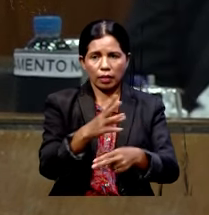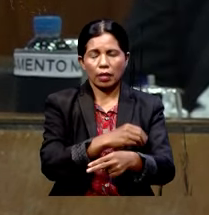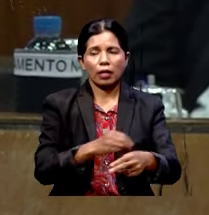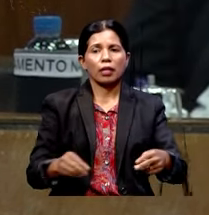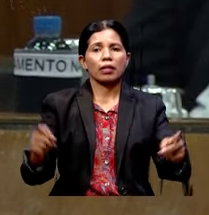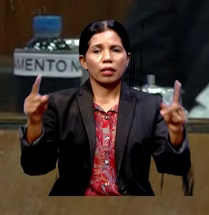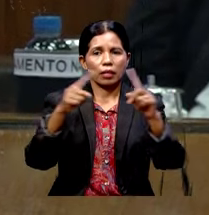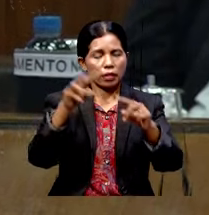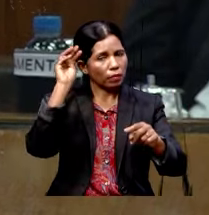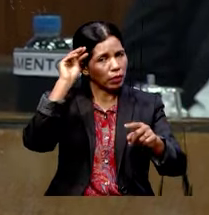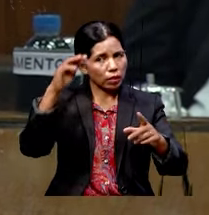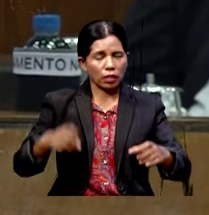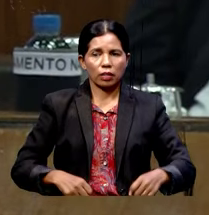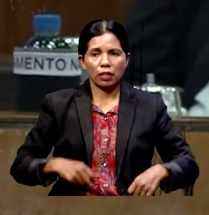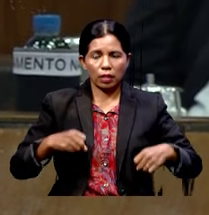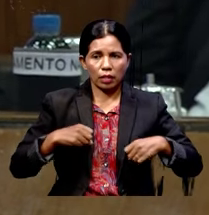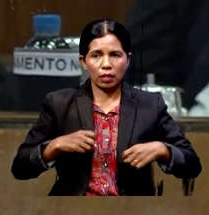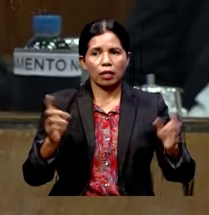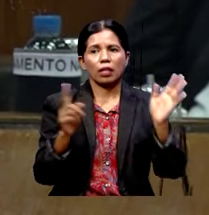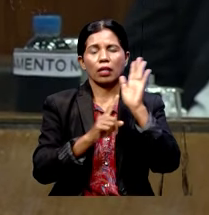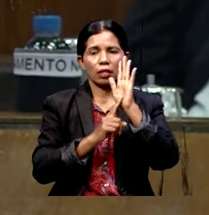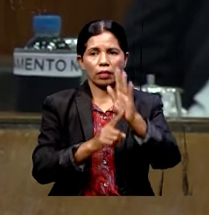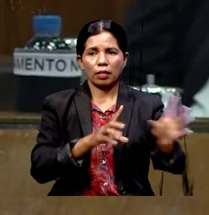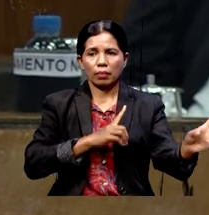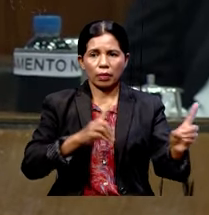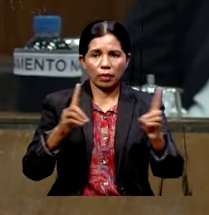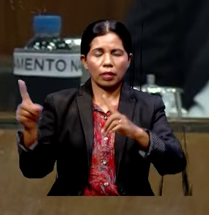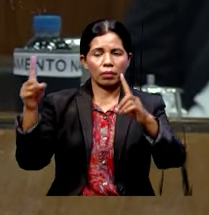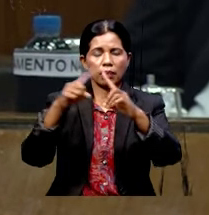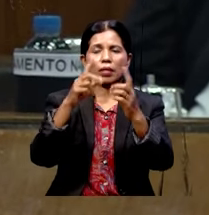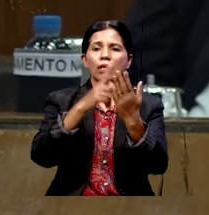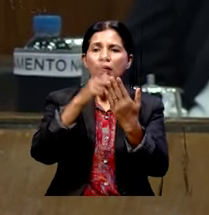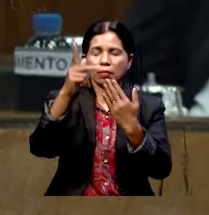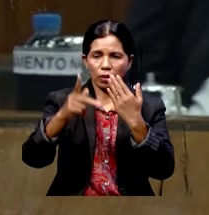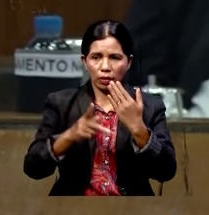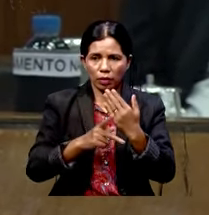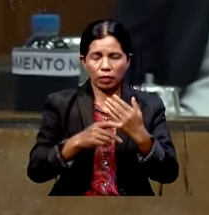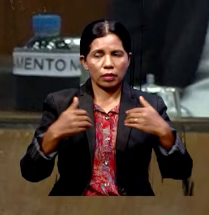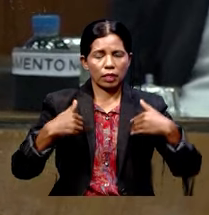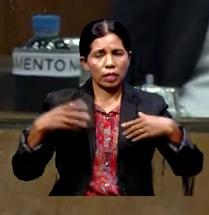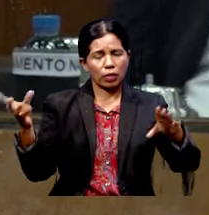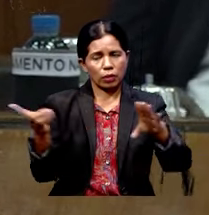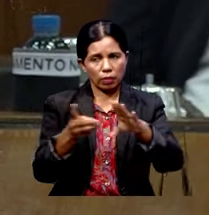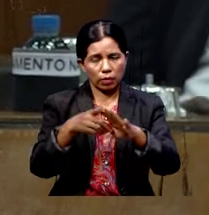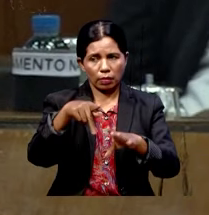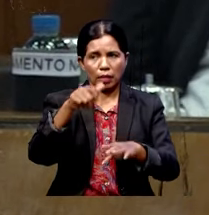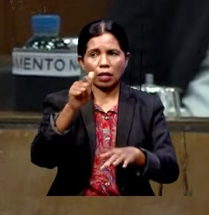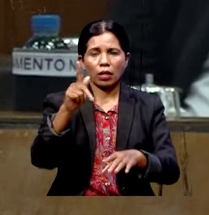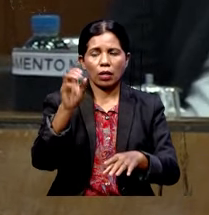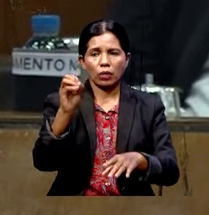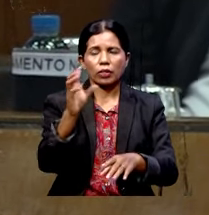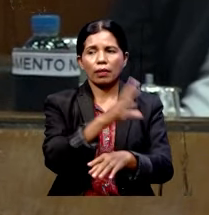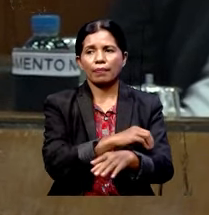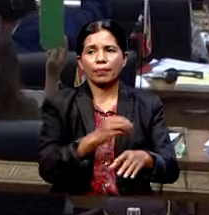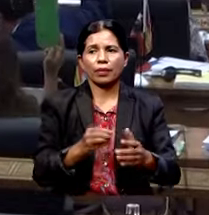ia ministerio saúde mag sai implementador ba ia programas nebe ia documentos pangkos ne rasi ia nilarang.